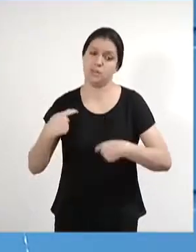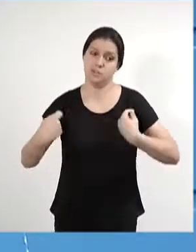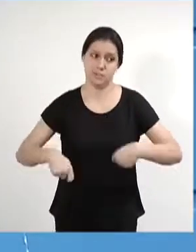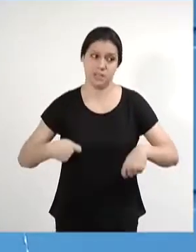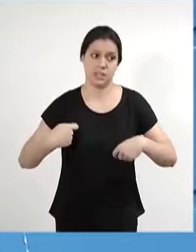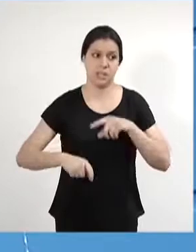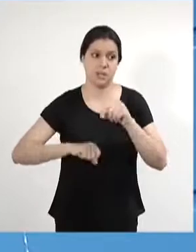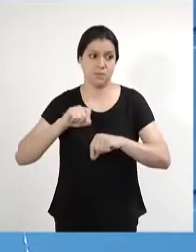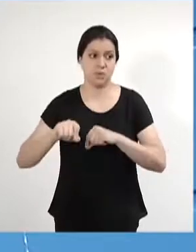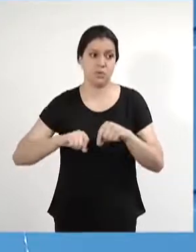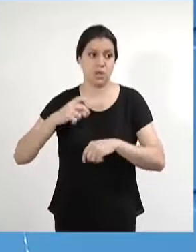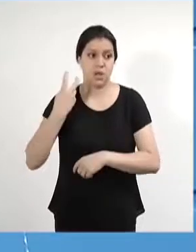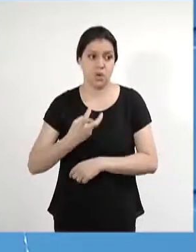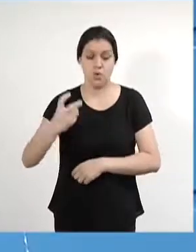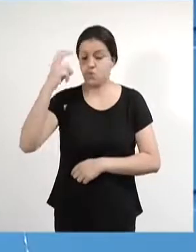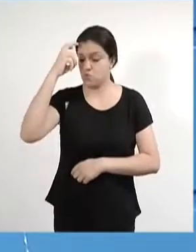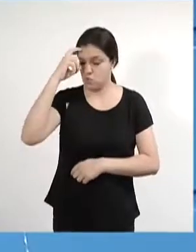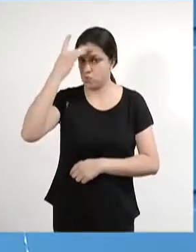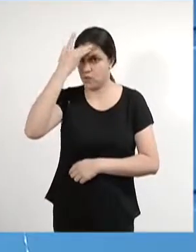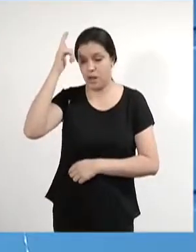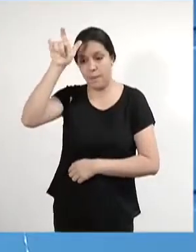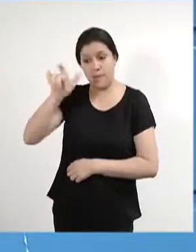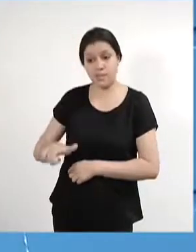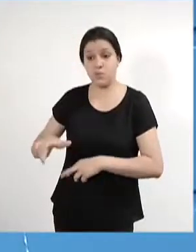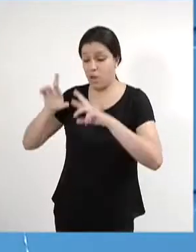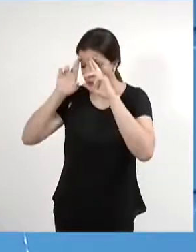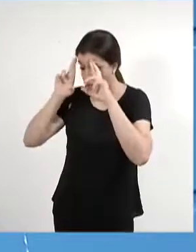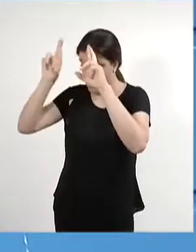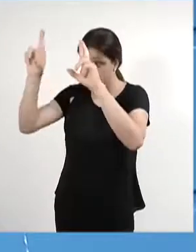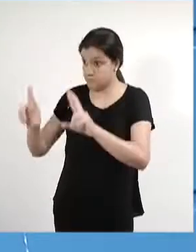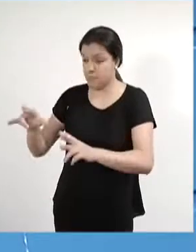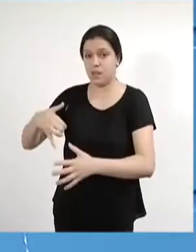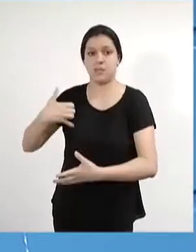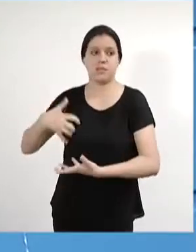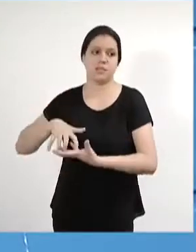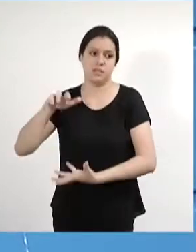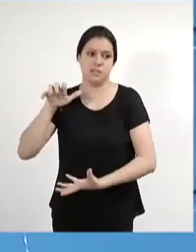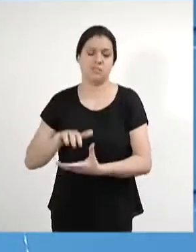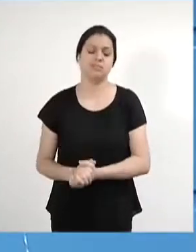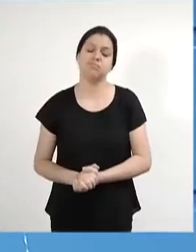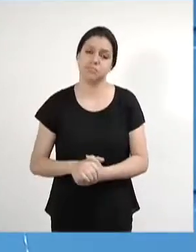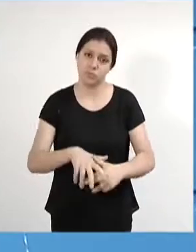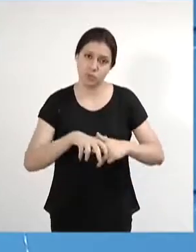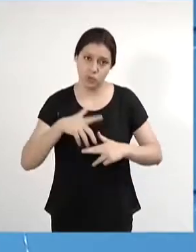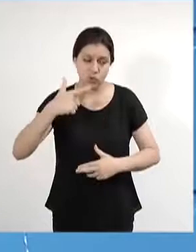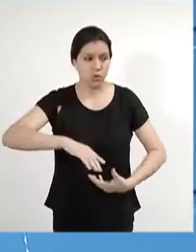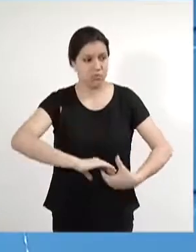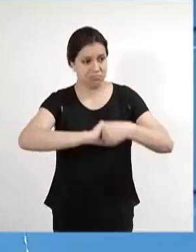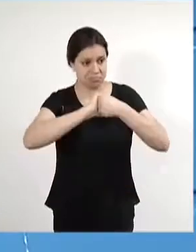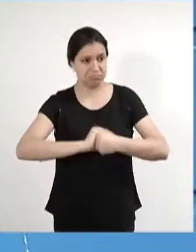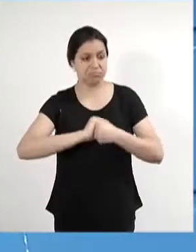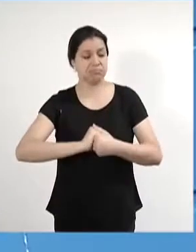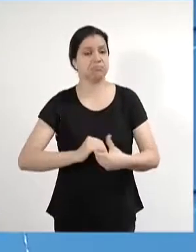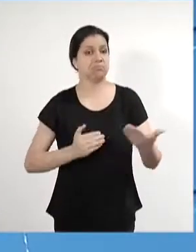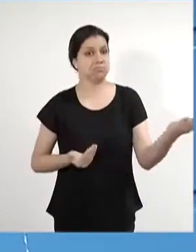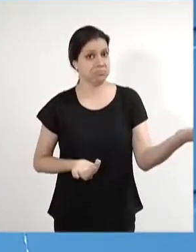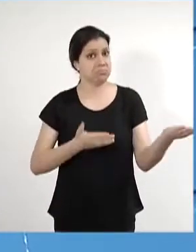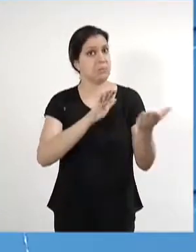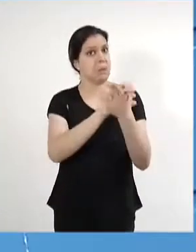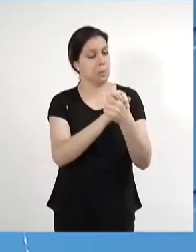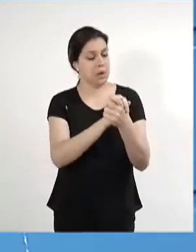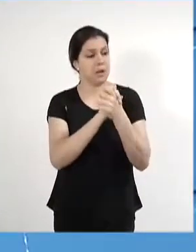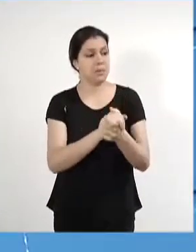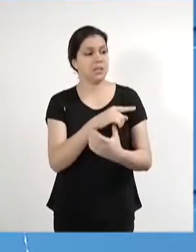essa cultura nas pessoas de respeito à pessoa idosa. Então, mais uma vez cumprimento Vossa Excelência